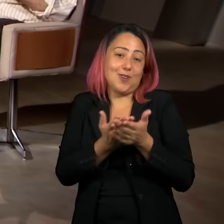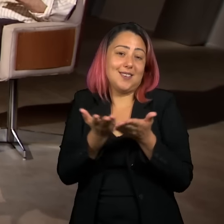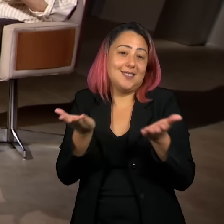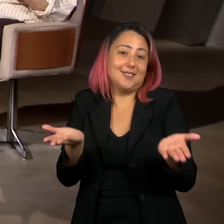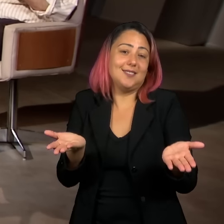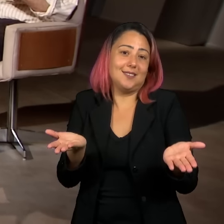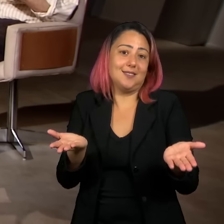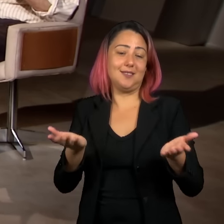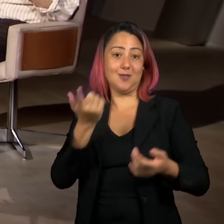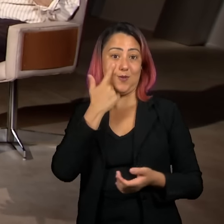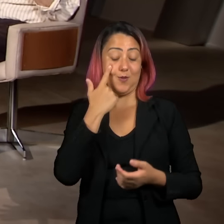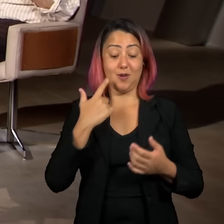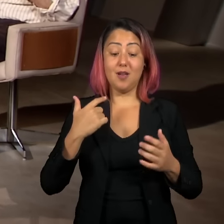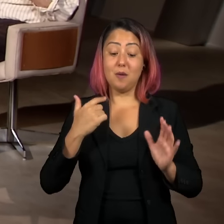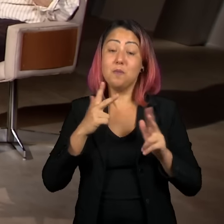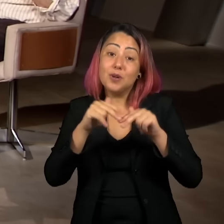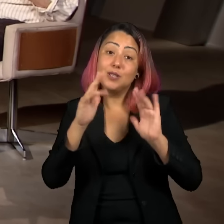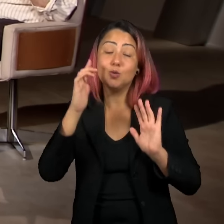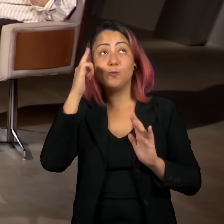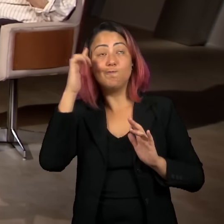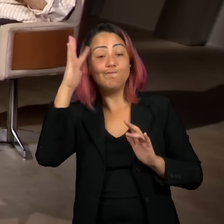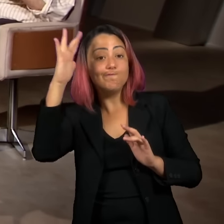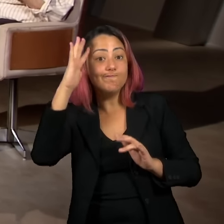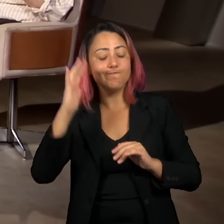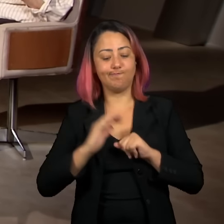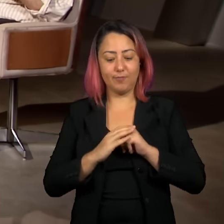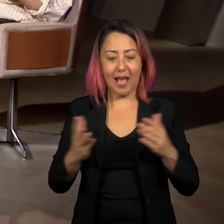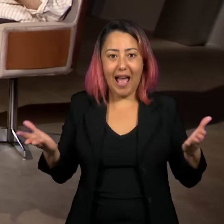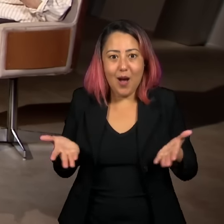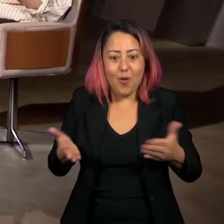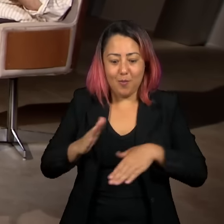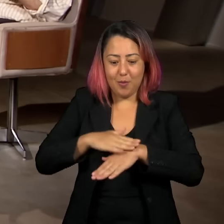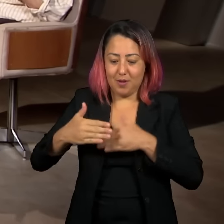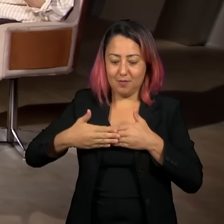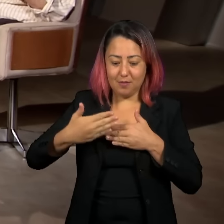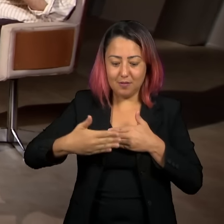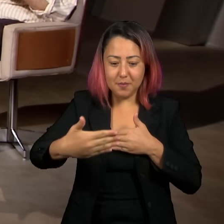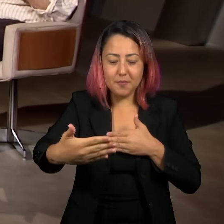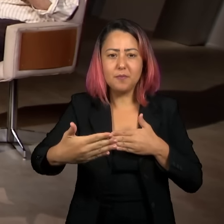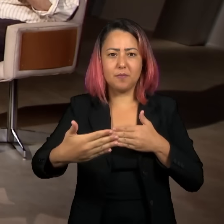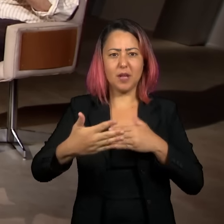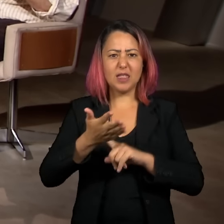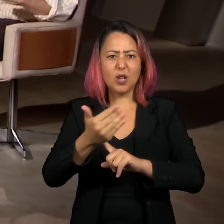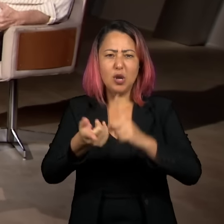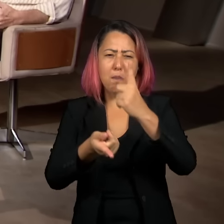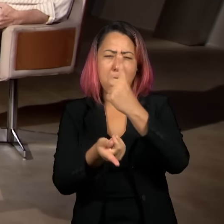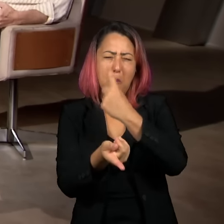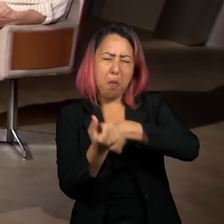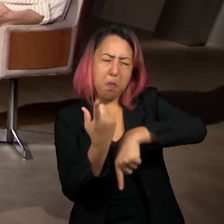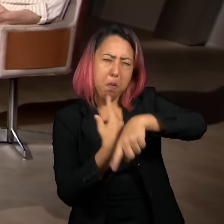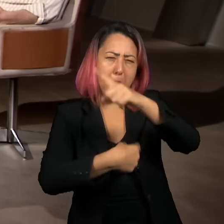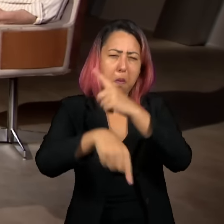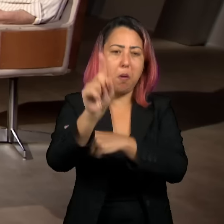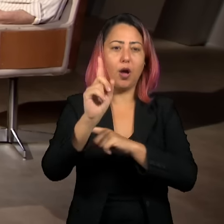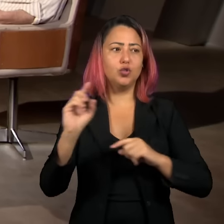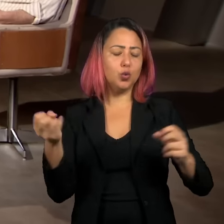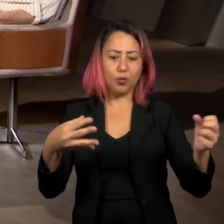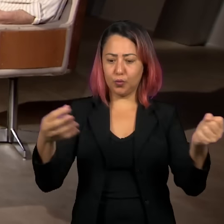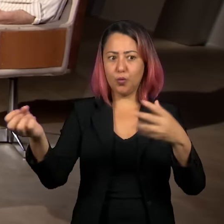se você realmente pensar nas né nesses avanços tecnológico nessas coisas que estão existindo